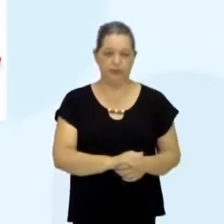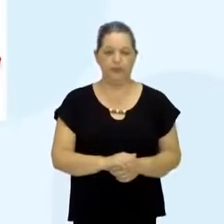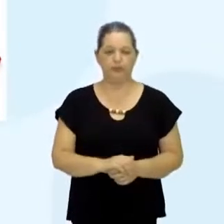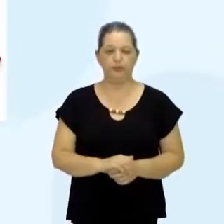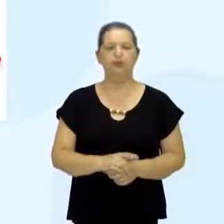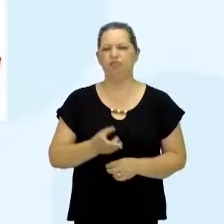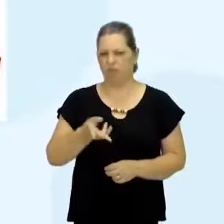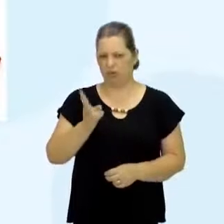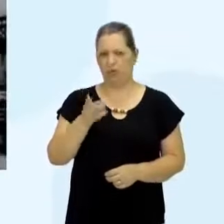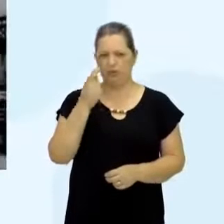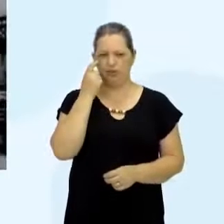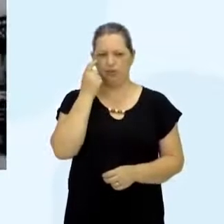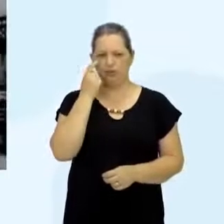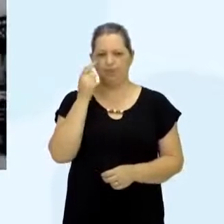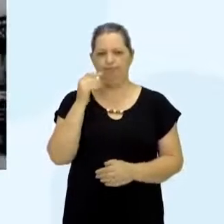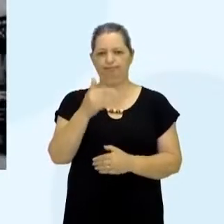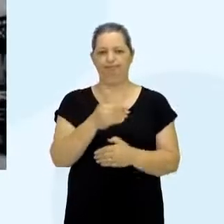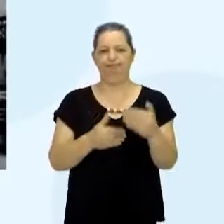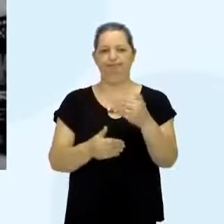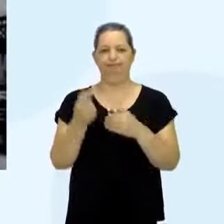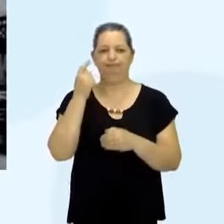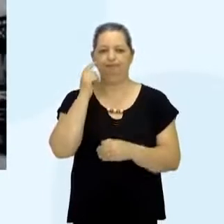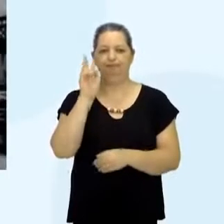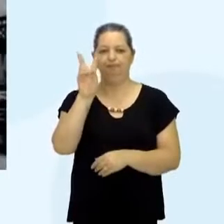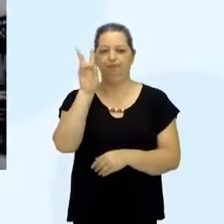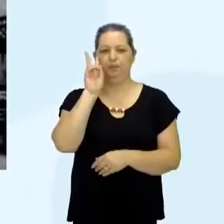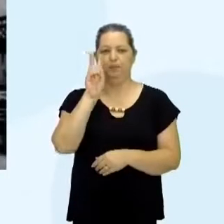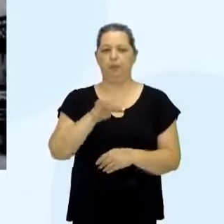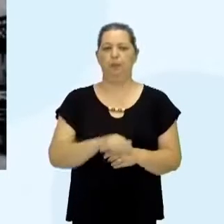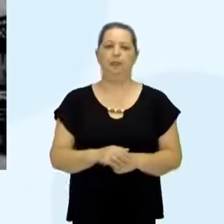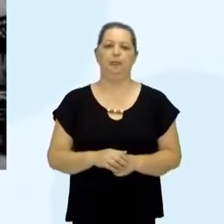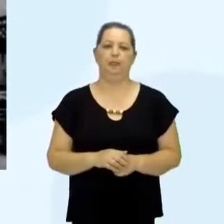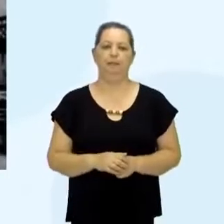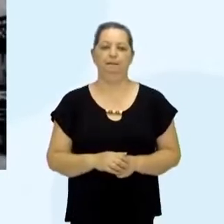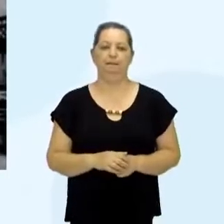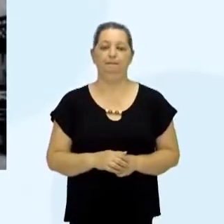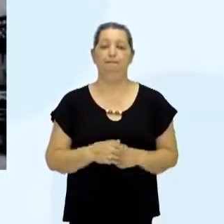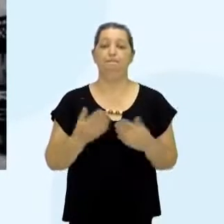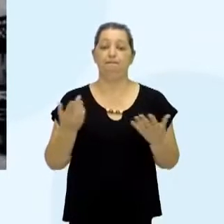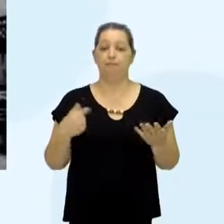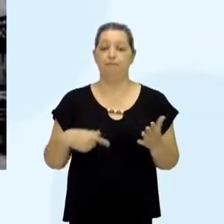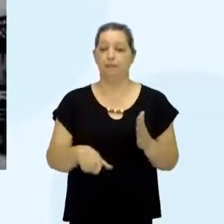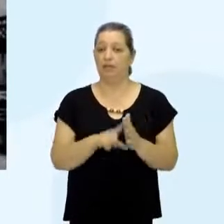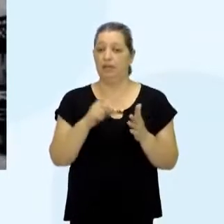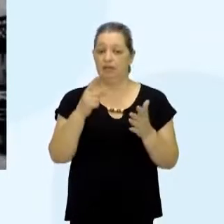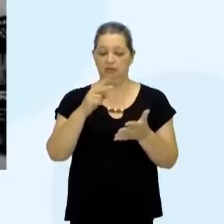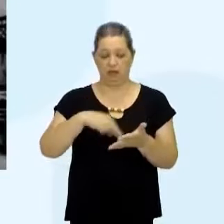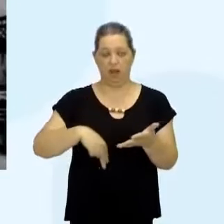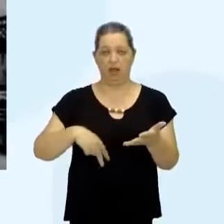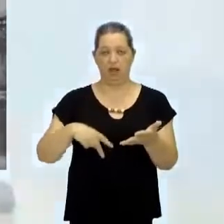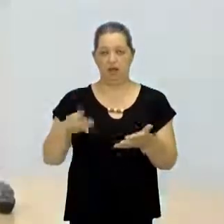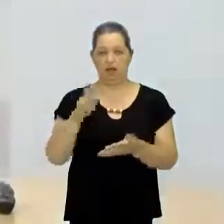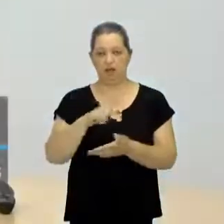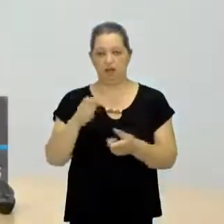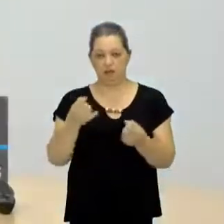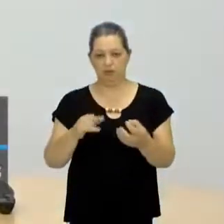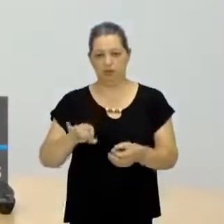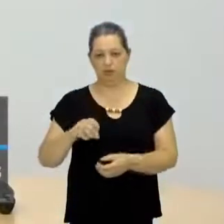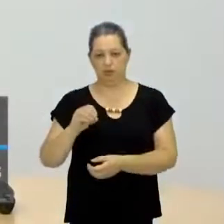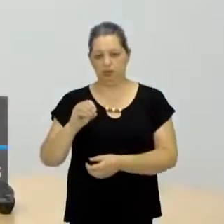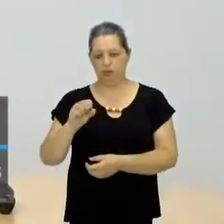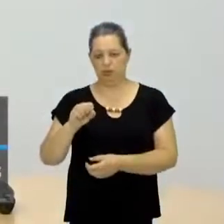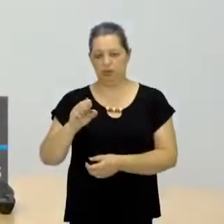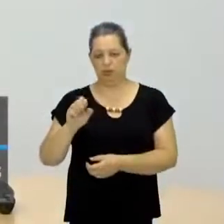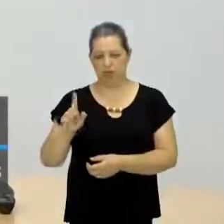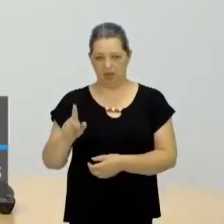Vamos continuar aqui? Coloca o próximo relato, dá aquela lida para nós. Vamos lá. Antes de ler, eu quero dizer que o professor José Ronaldo, ele